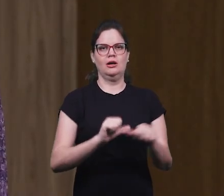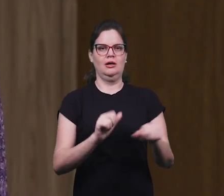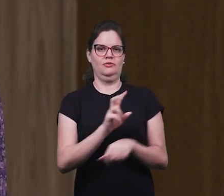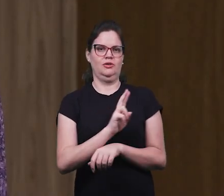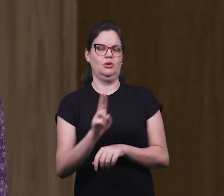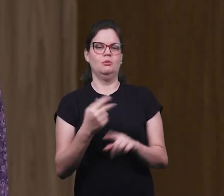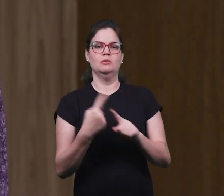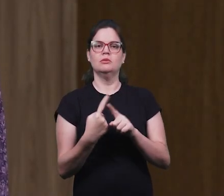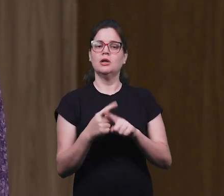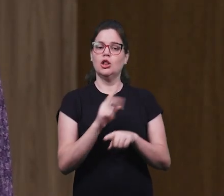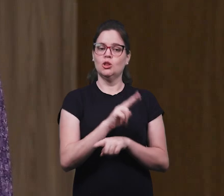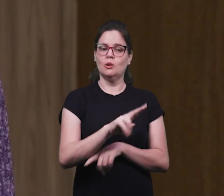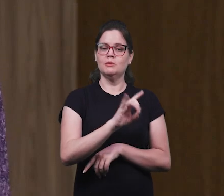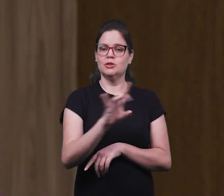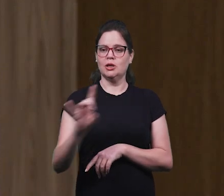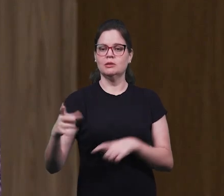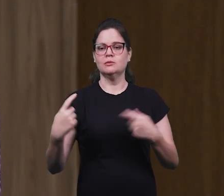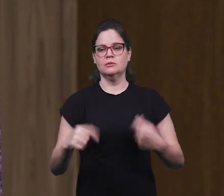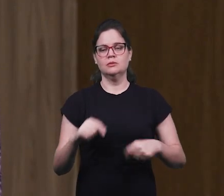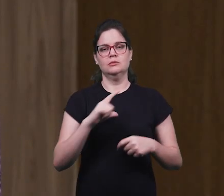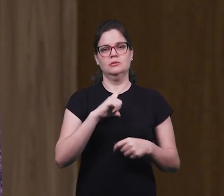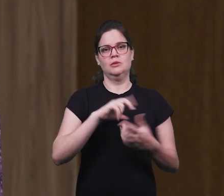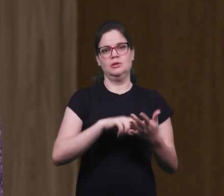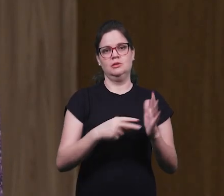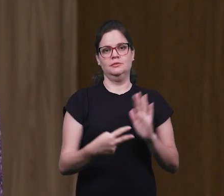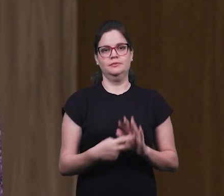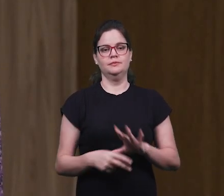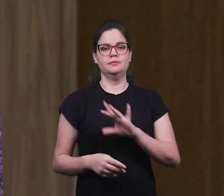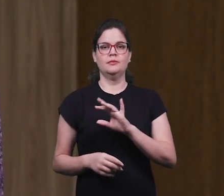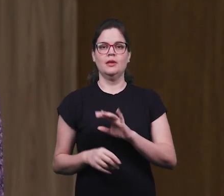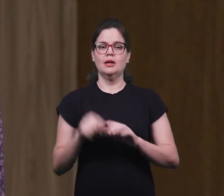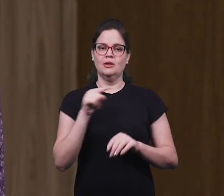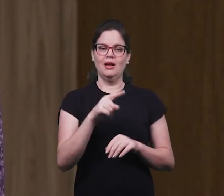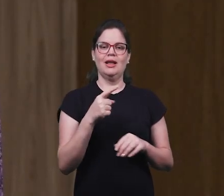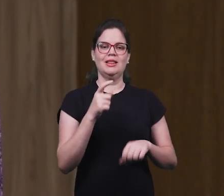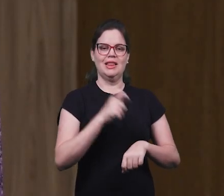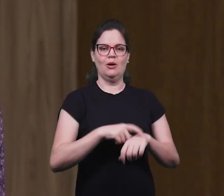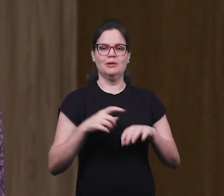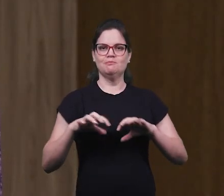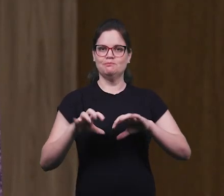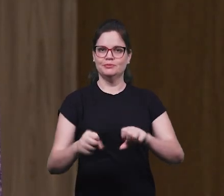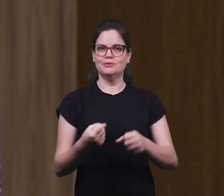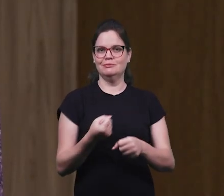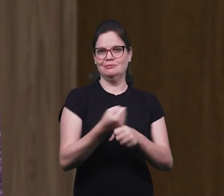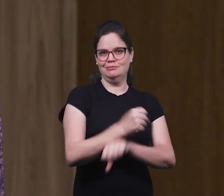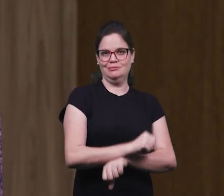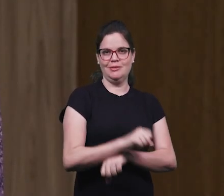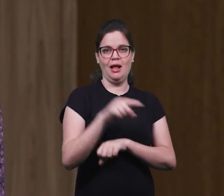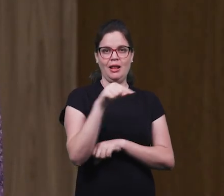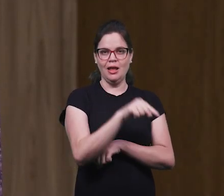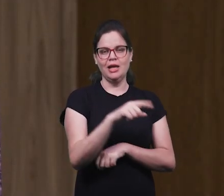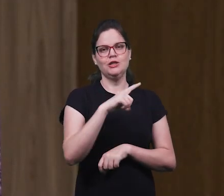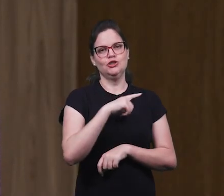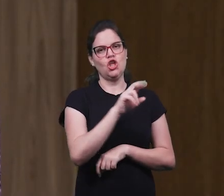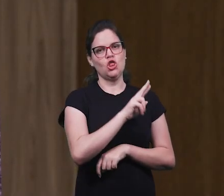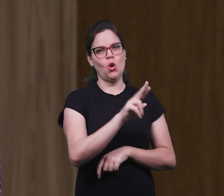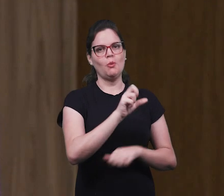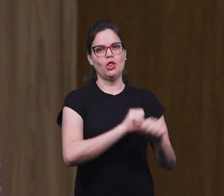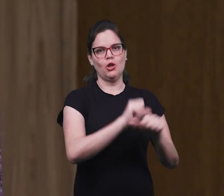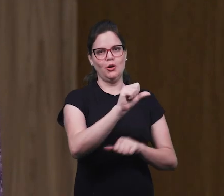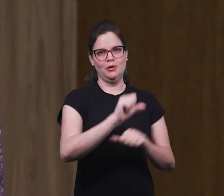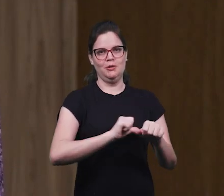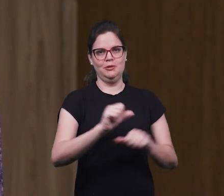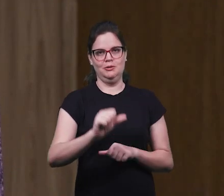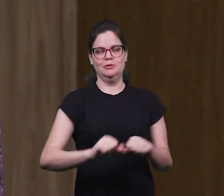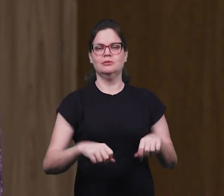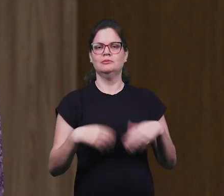Então, a Bíblia também mostra esse nome hebraico, esse relato do nome hebraico, né? Albert, quer falar